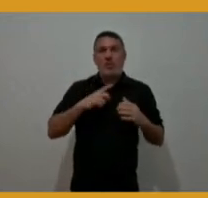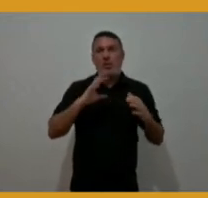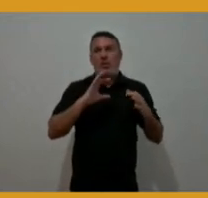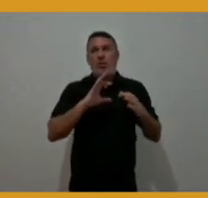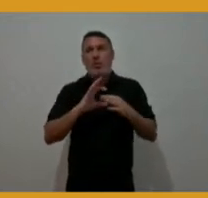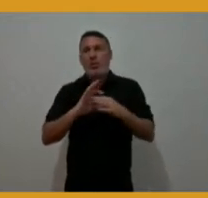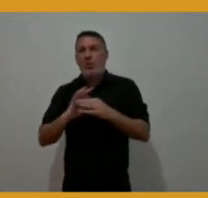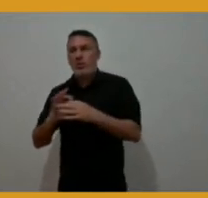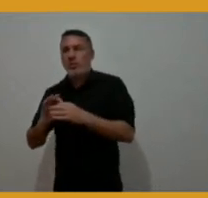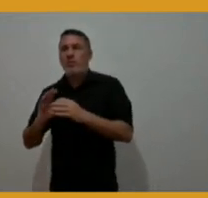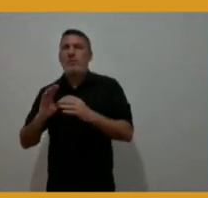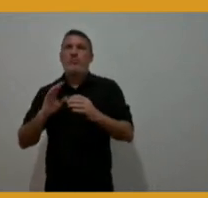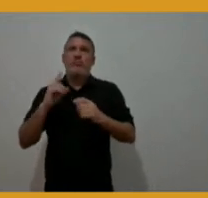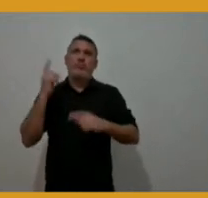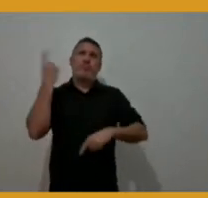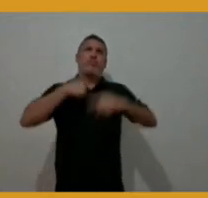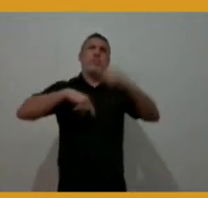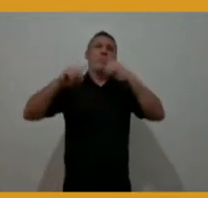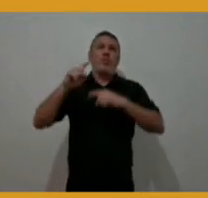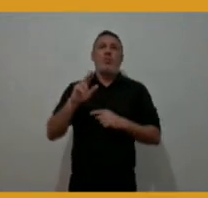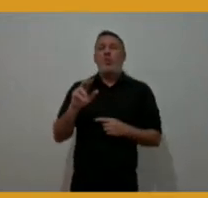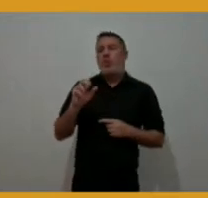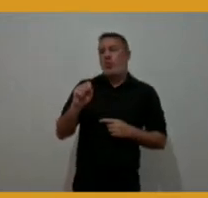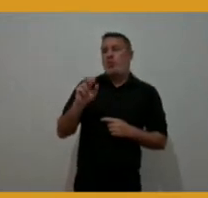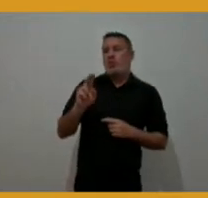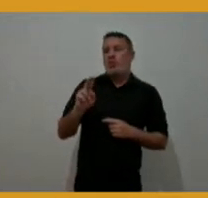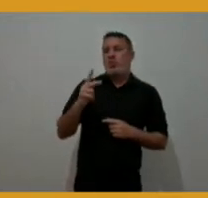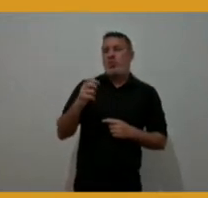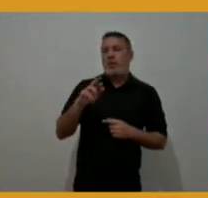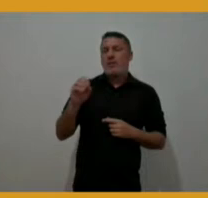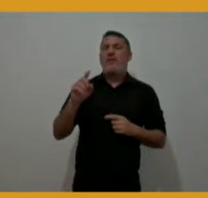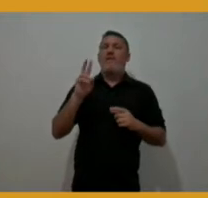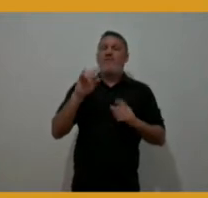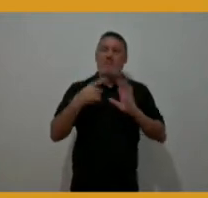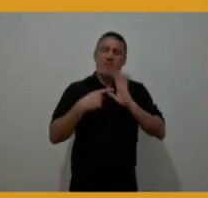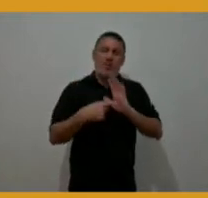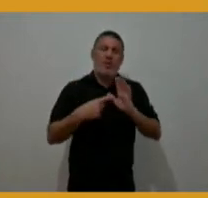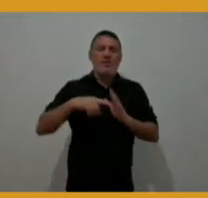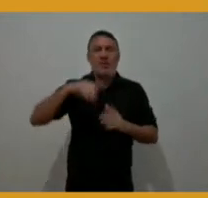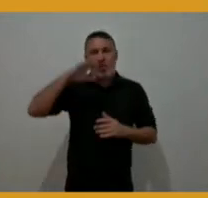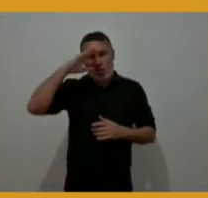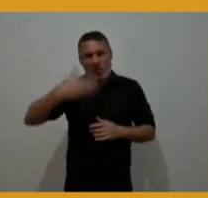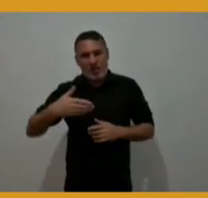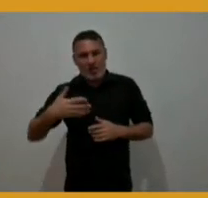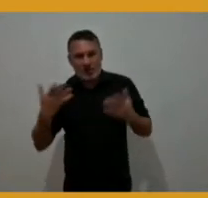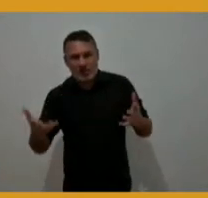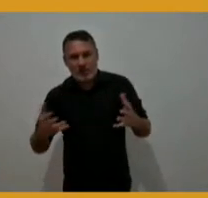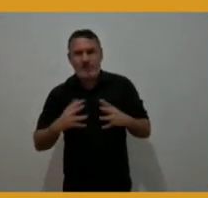os personagens que hoje iremos homenagear. E que foram